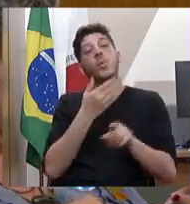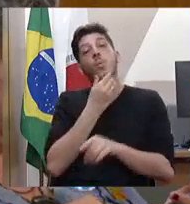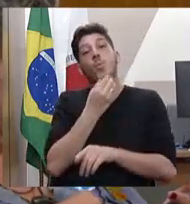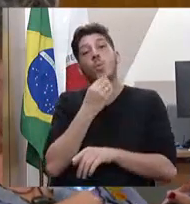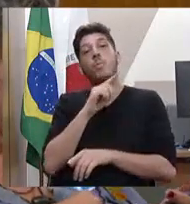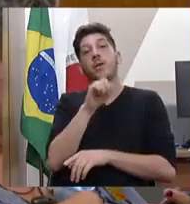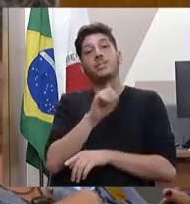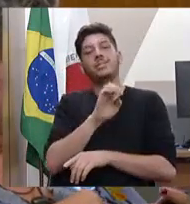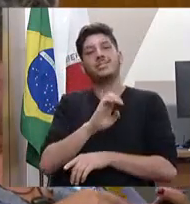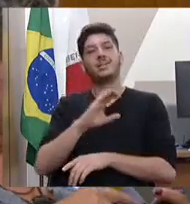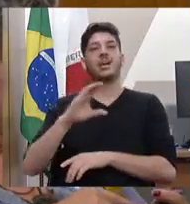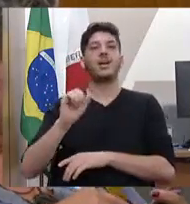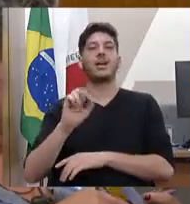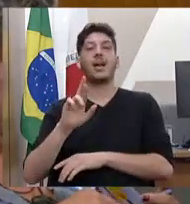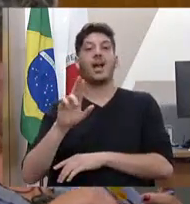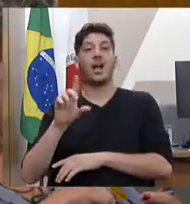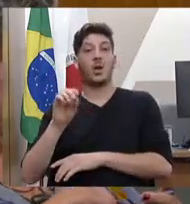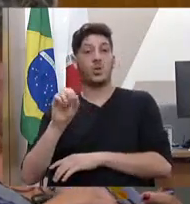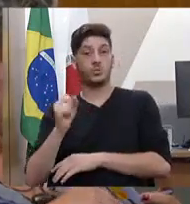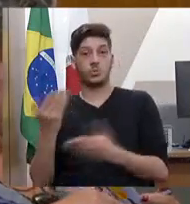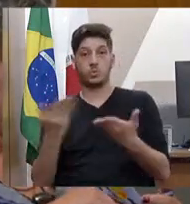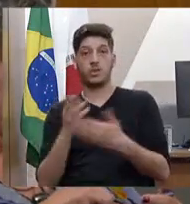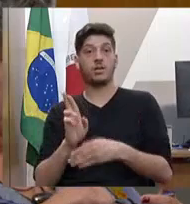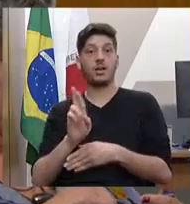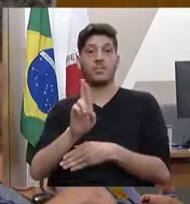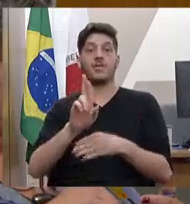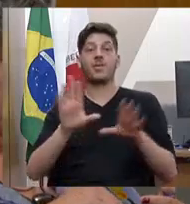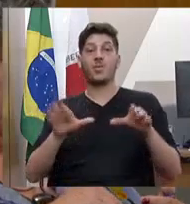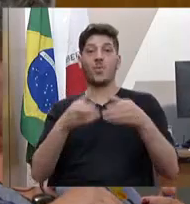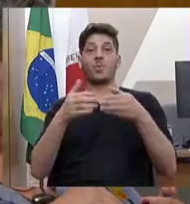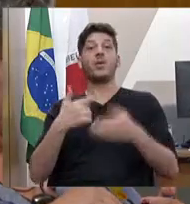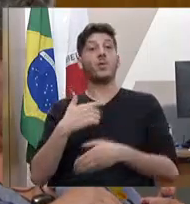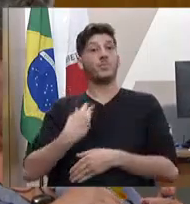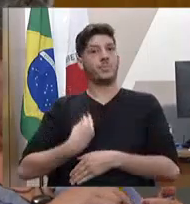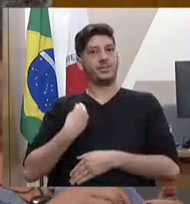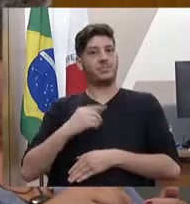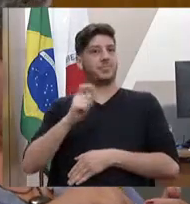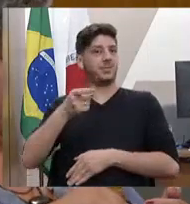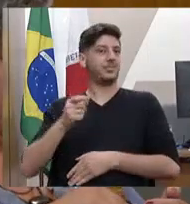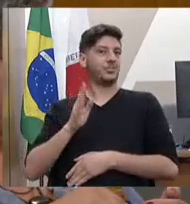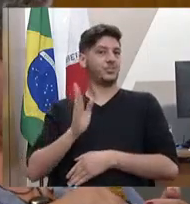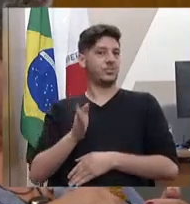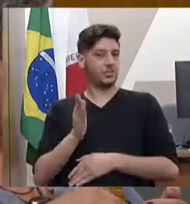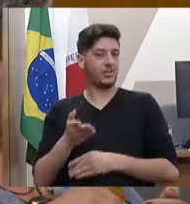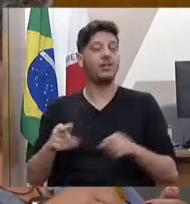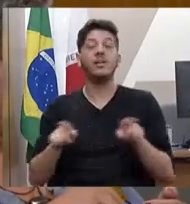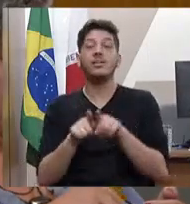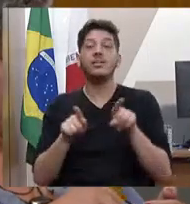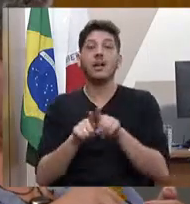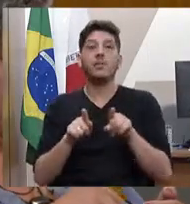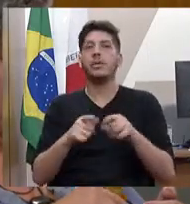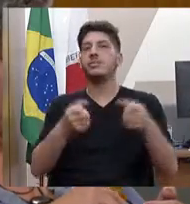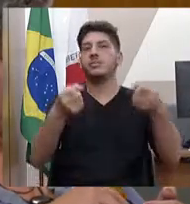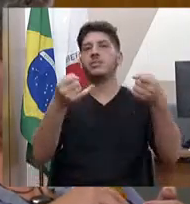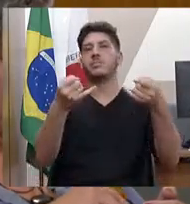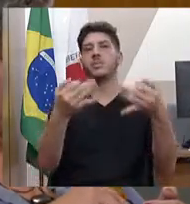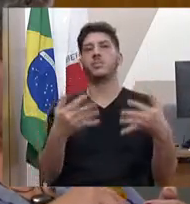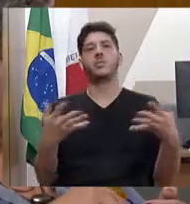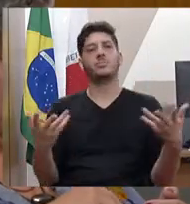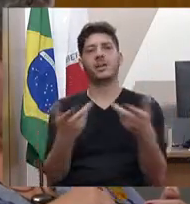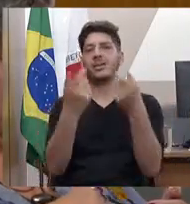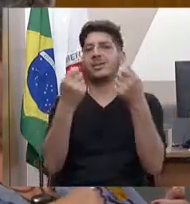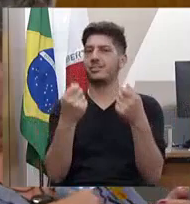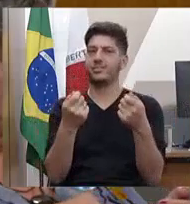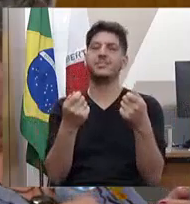hoje representando uma categoria da qual já pertenci né também discorreu muito bem isso sobre a